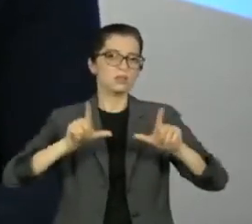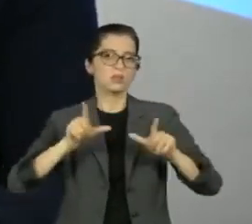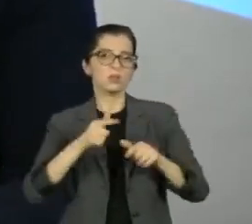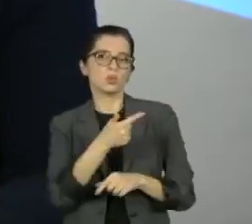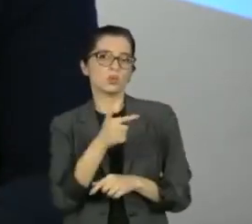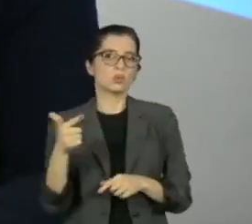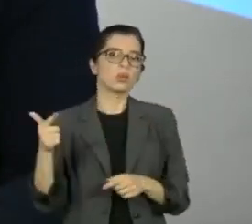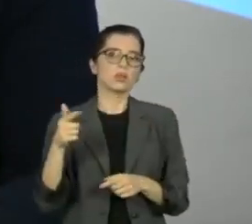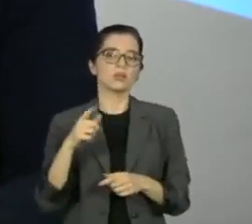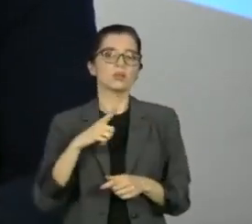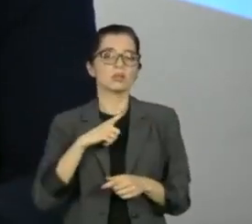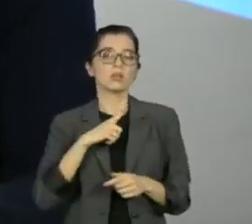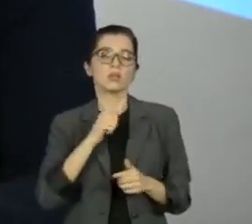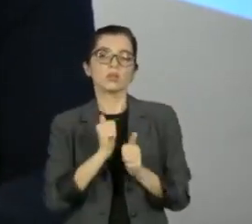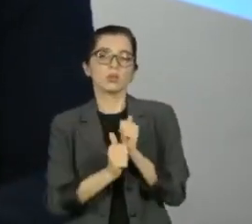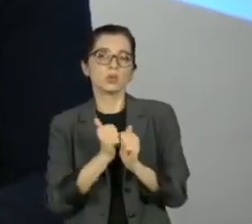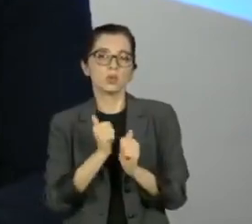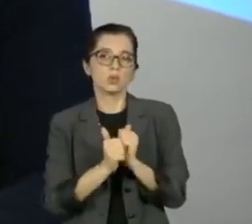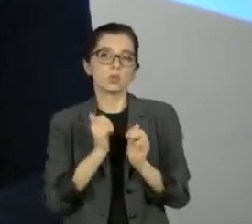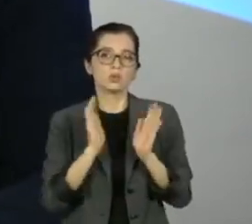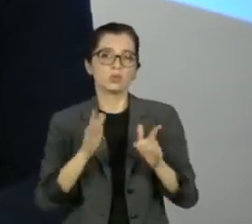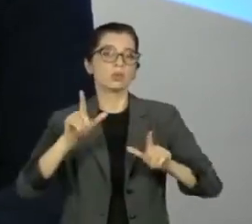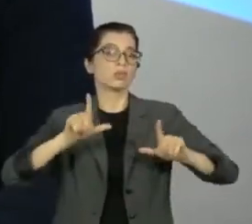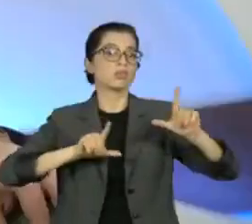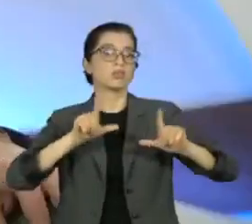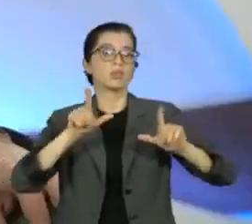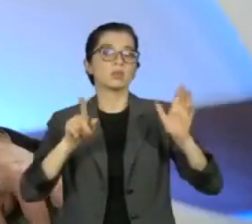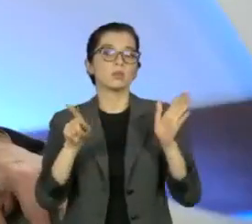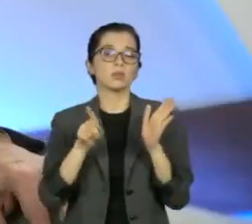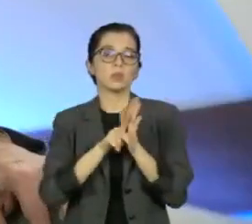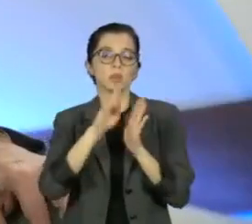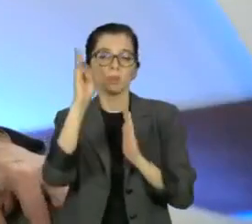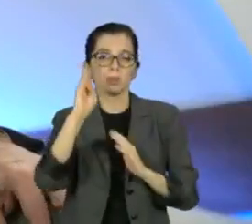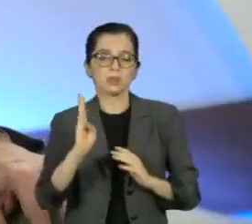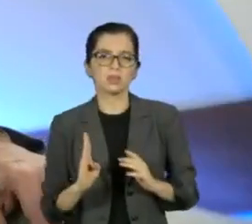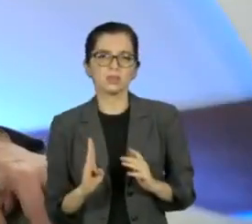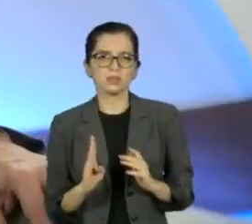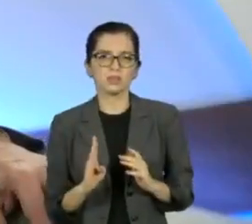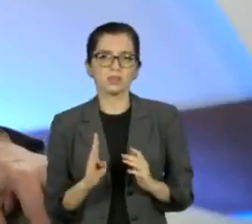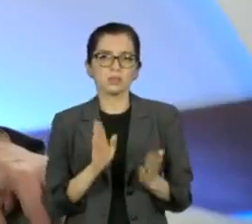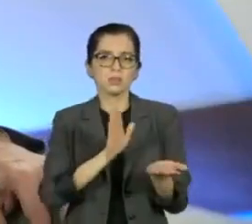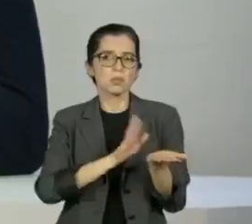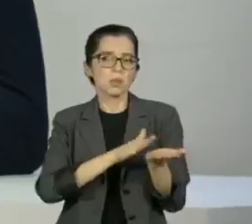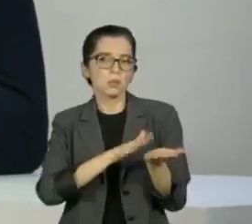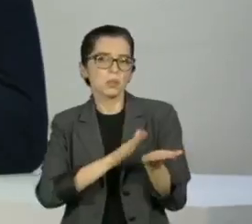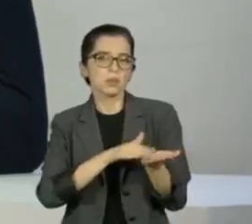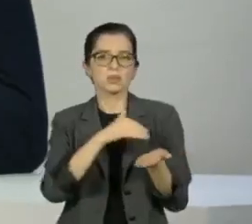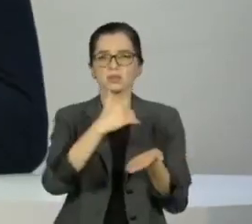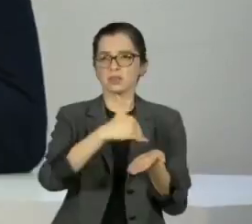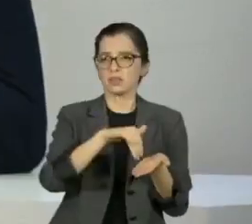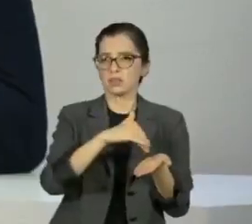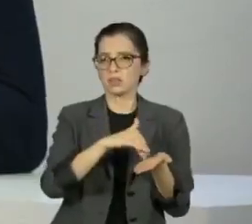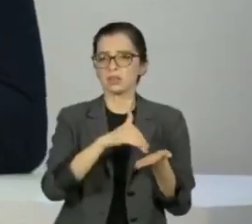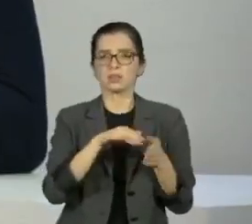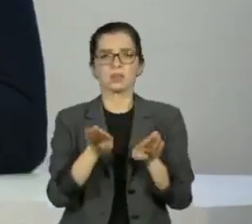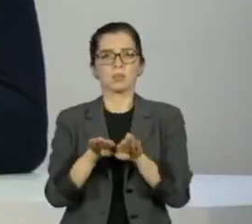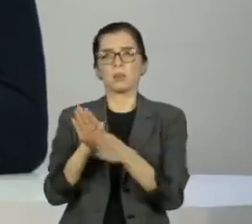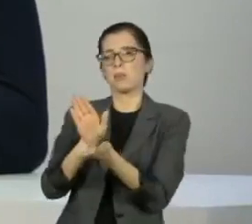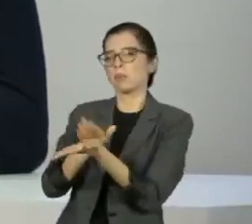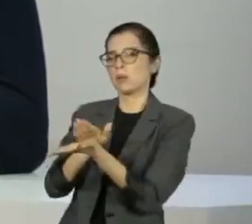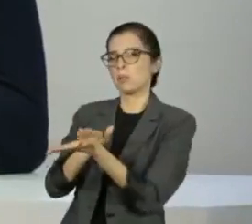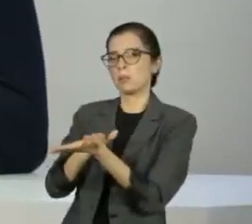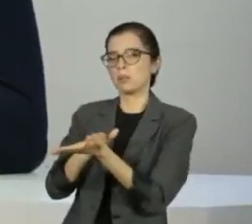brasileira que, de repente, passou na TV Brasil e fizeram elogios ali ao secretário Fábio Van Garten e ao presidente da República. Como é que o senhor avaliou esse episódio e essa